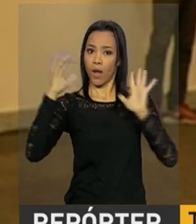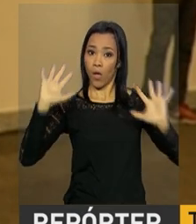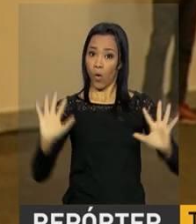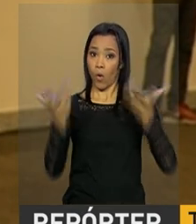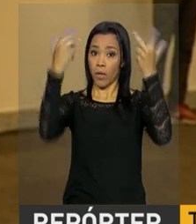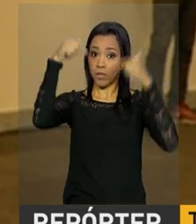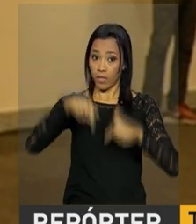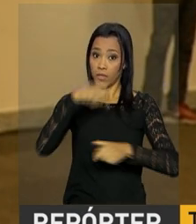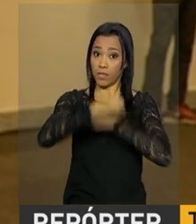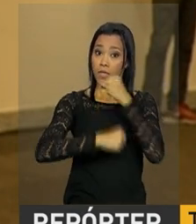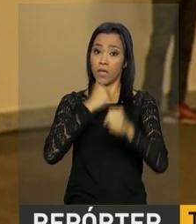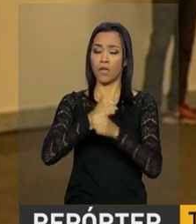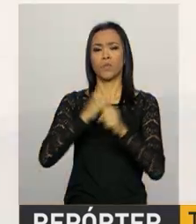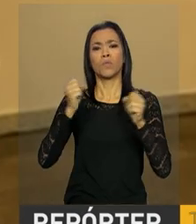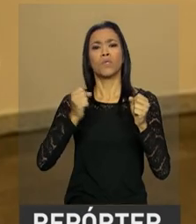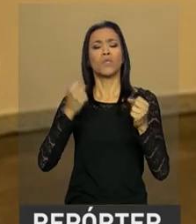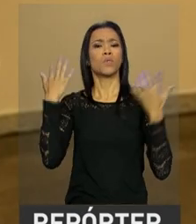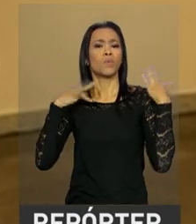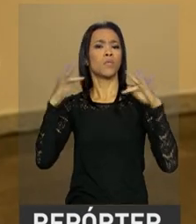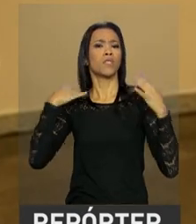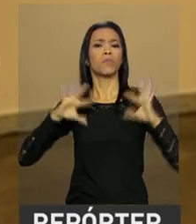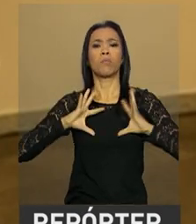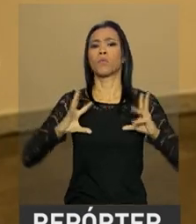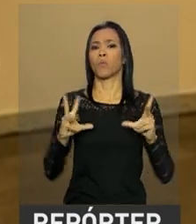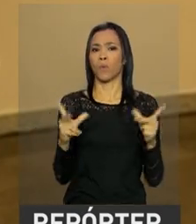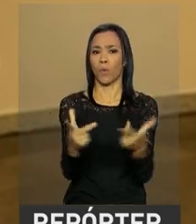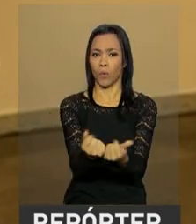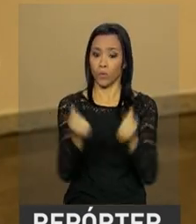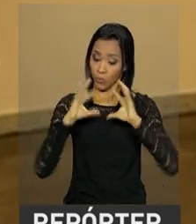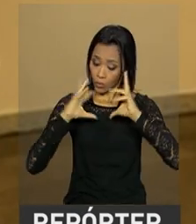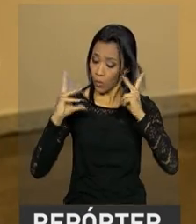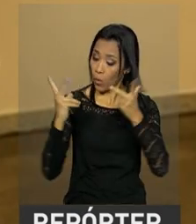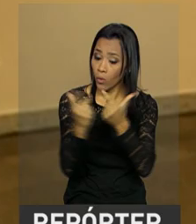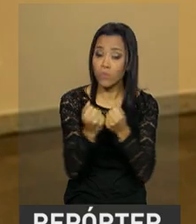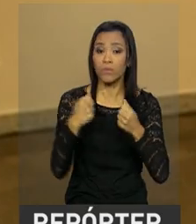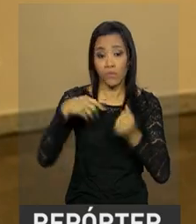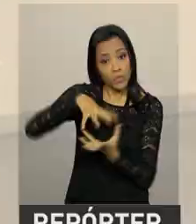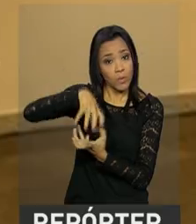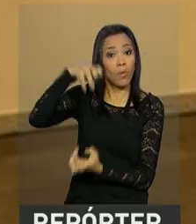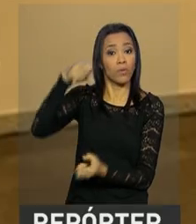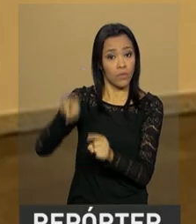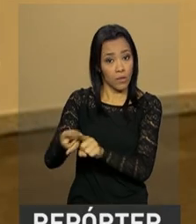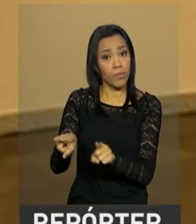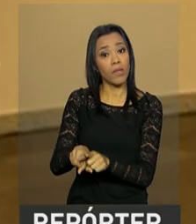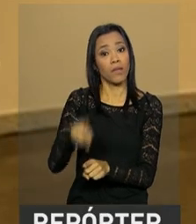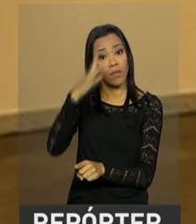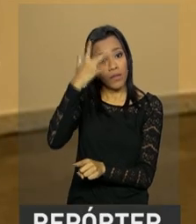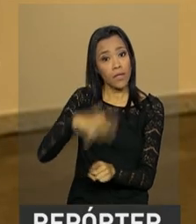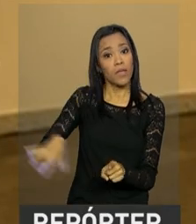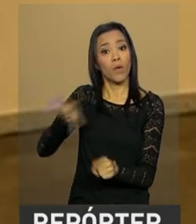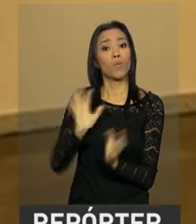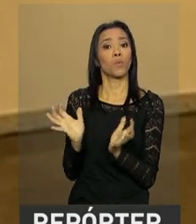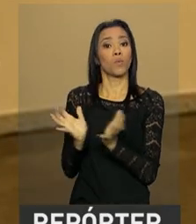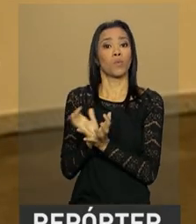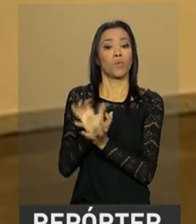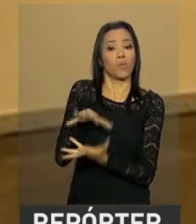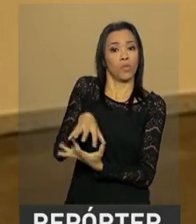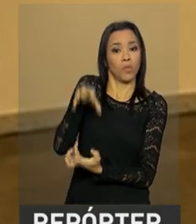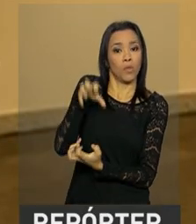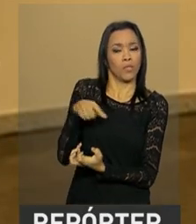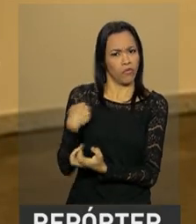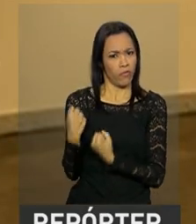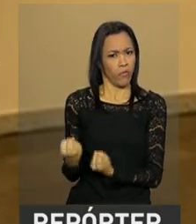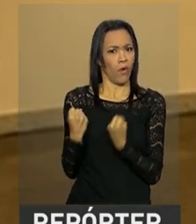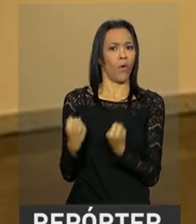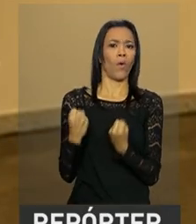é Turismo para Todos. Entre esse todos, inclusive, tem o idoso também, que é um segmento forte